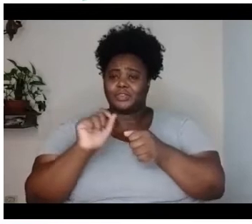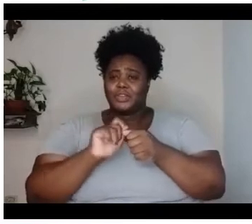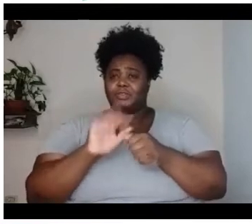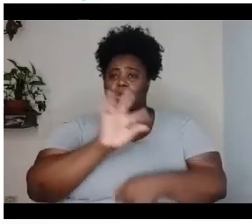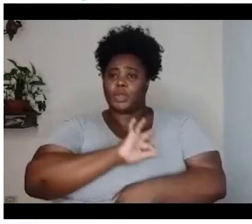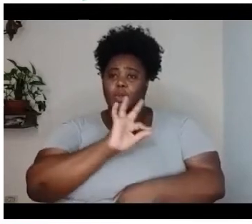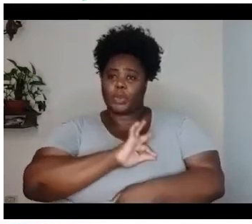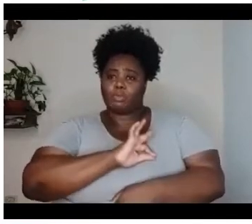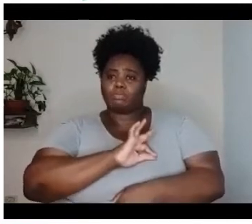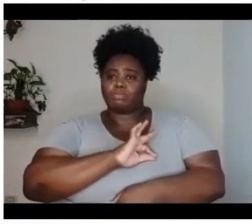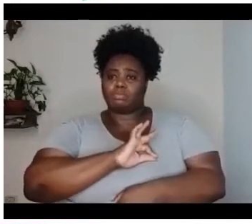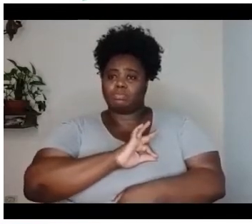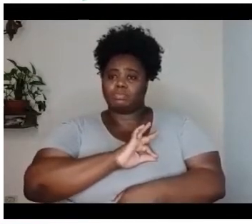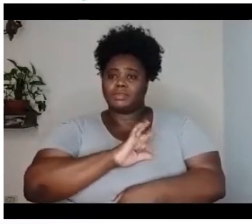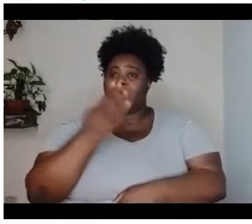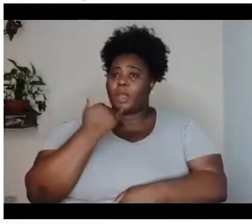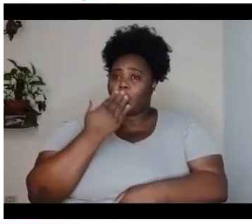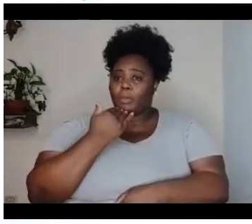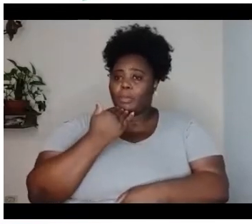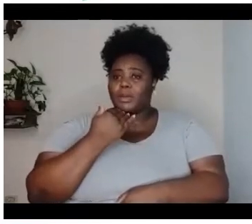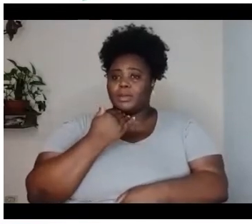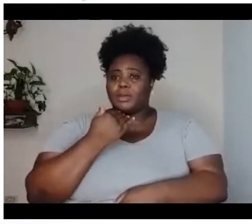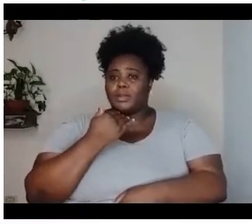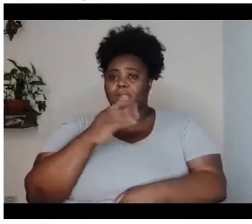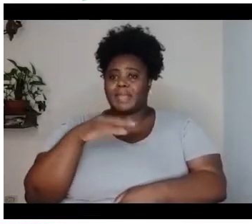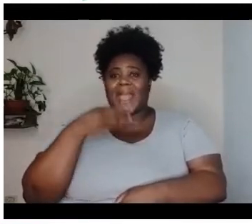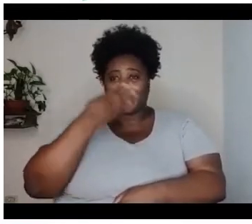que estão saboreando, né, que são doces,